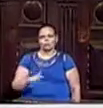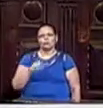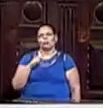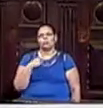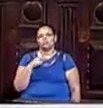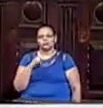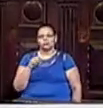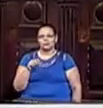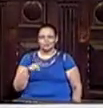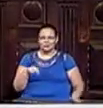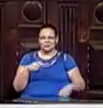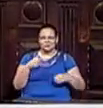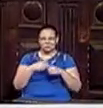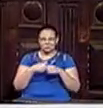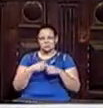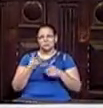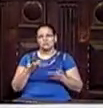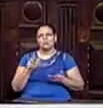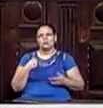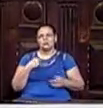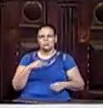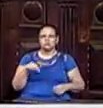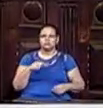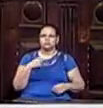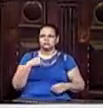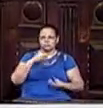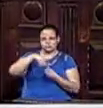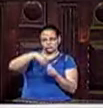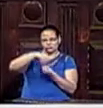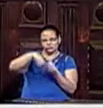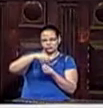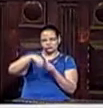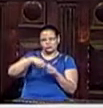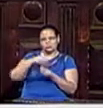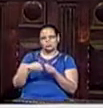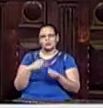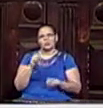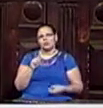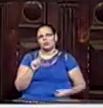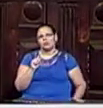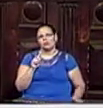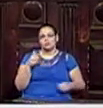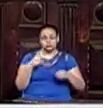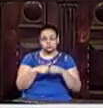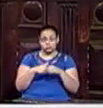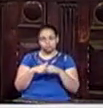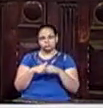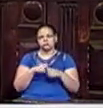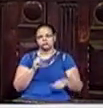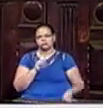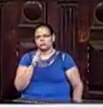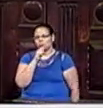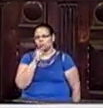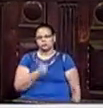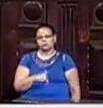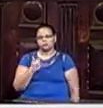são utilizados para batizar a gasolina que não